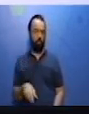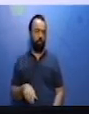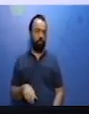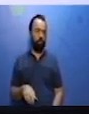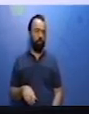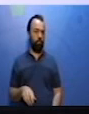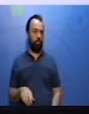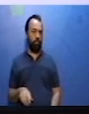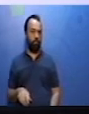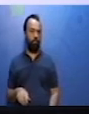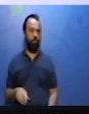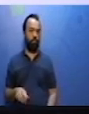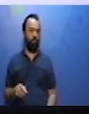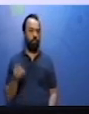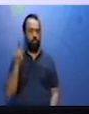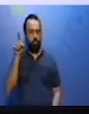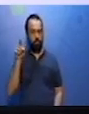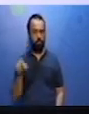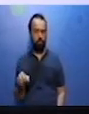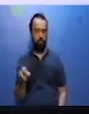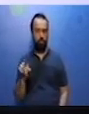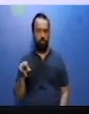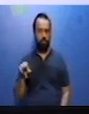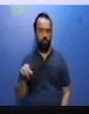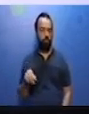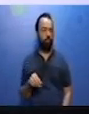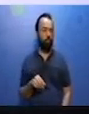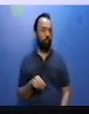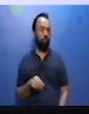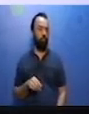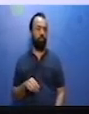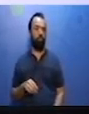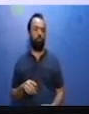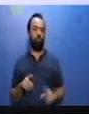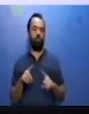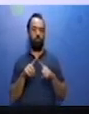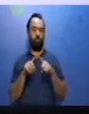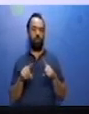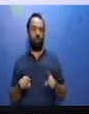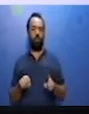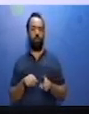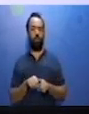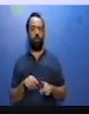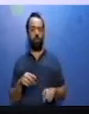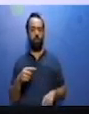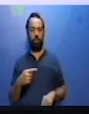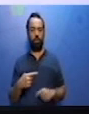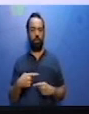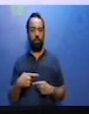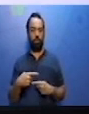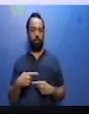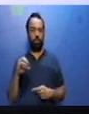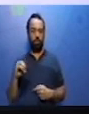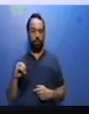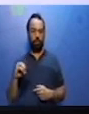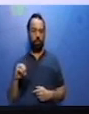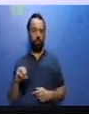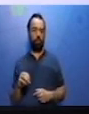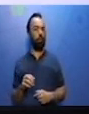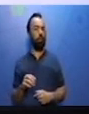e eu fiz só para vocês verem que vai dar o mesmo quando o delta for zero não precisa fazer x linha x duas linhas